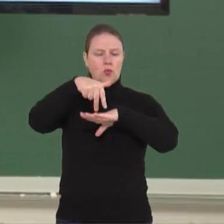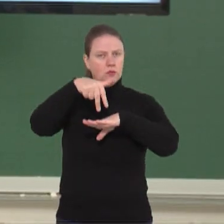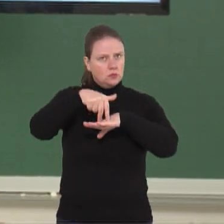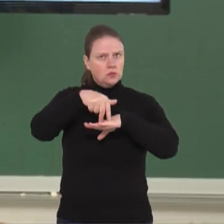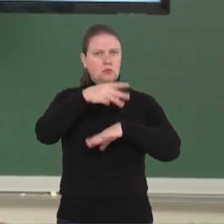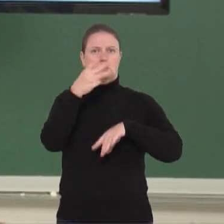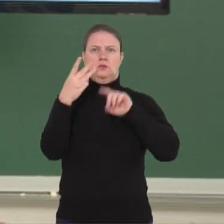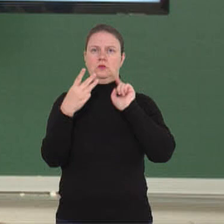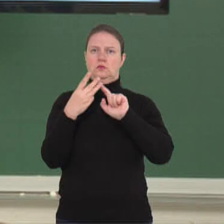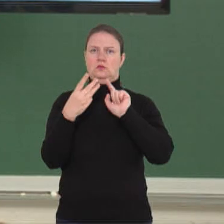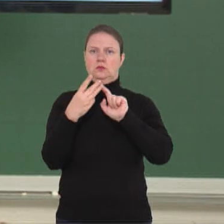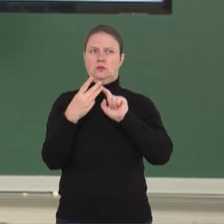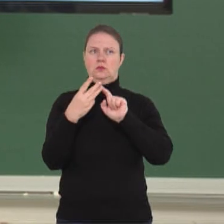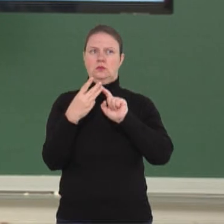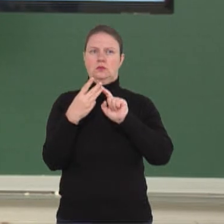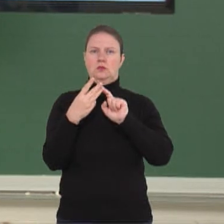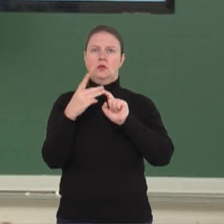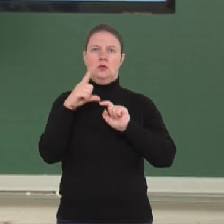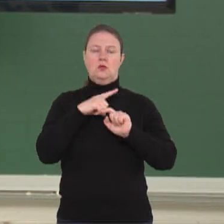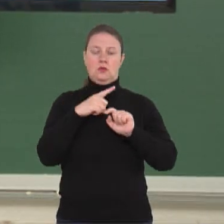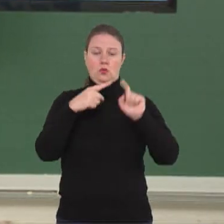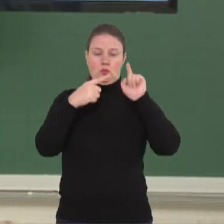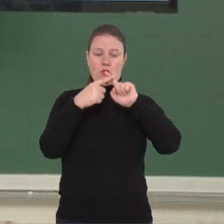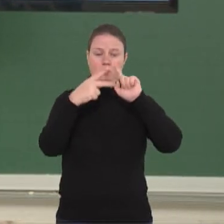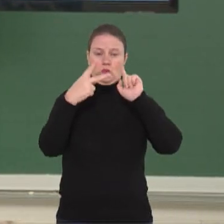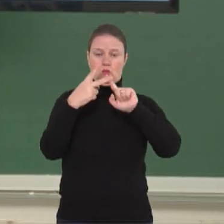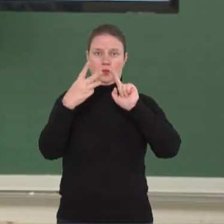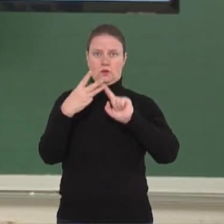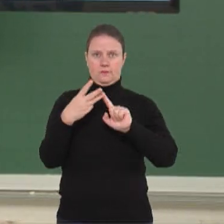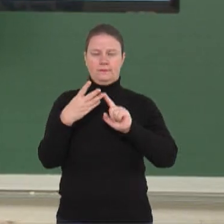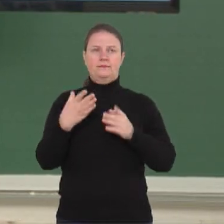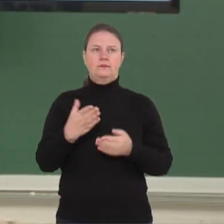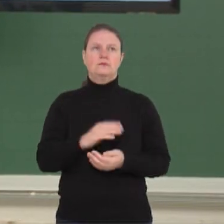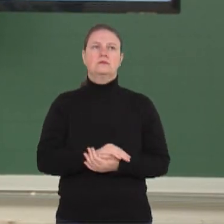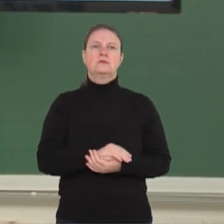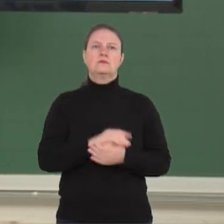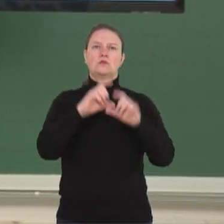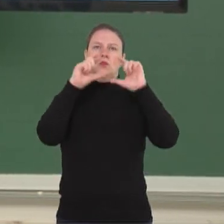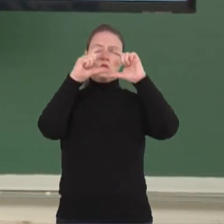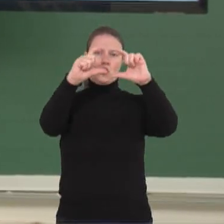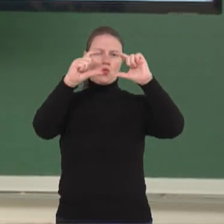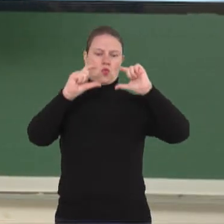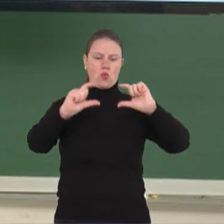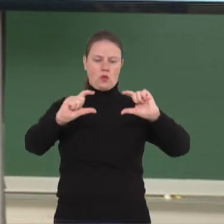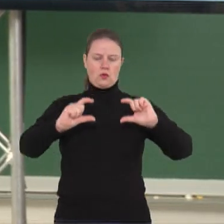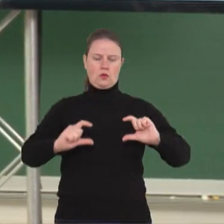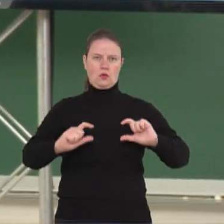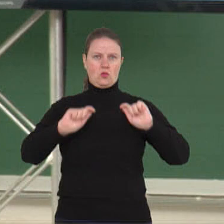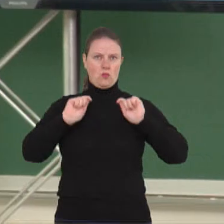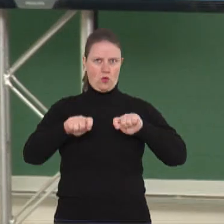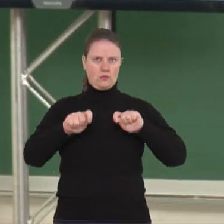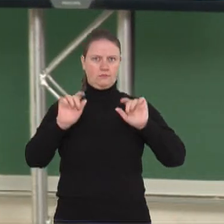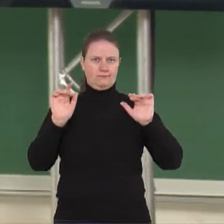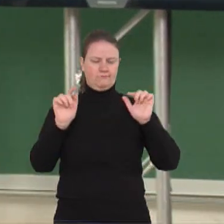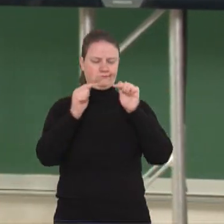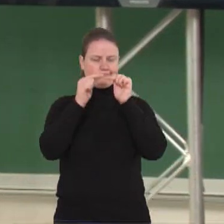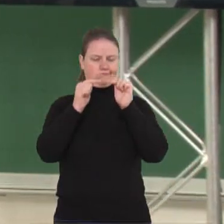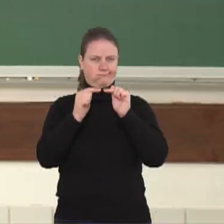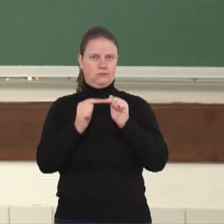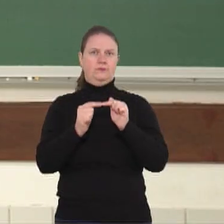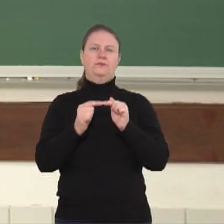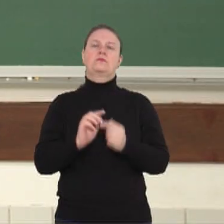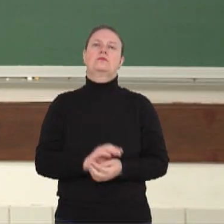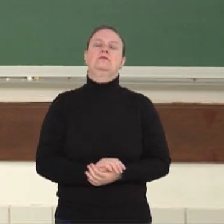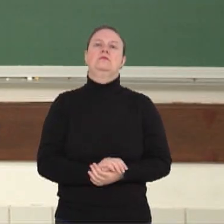posicionamento, parte da trama, tá? Resuminho aí da obra, tá? Então, veja que eu posso aliar, beleza? Vamos lá para